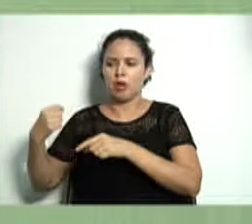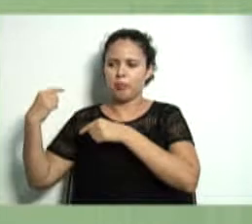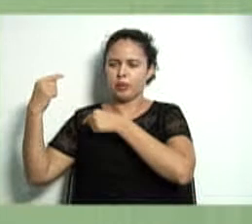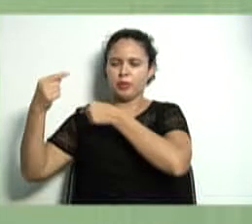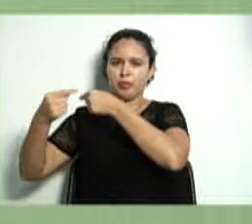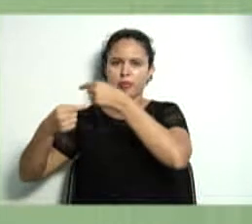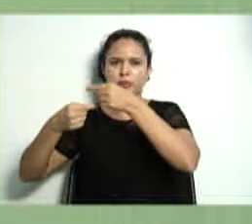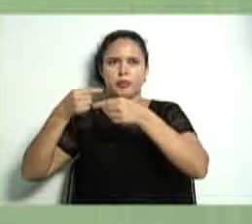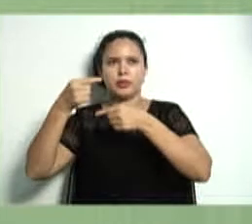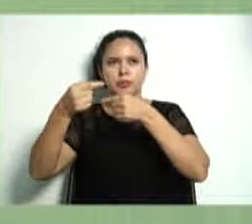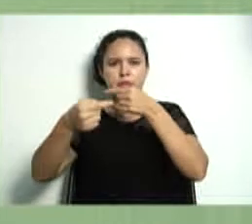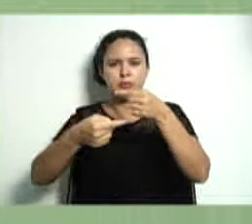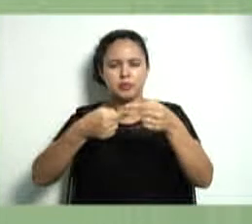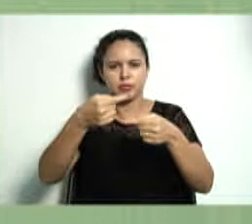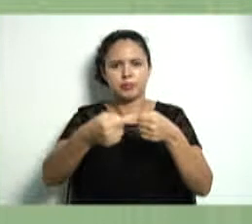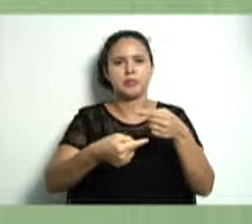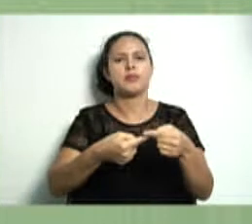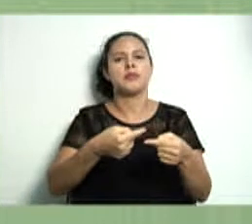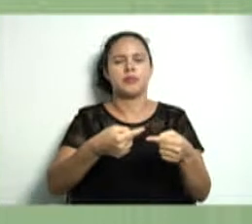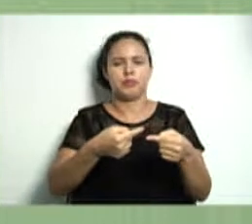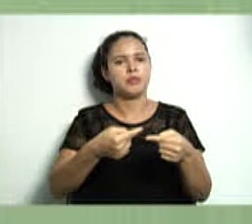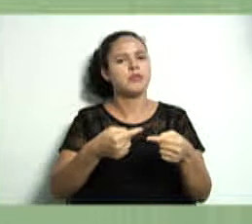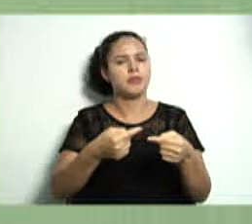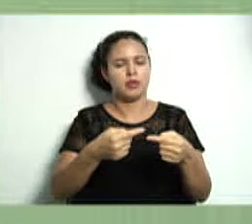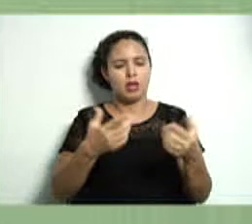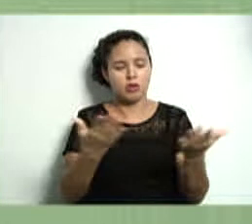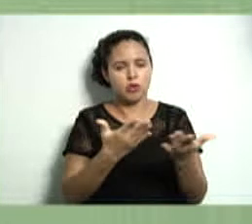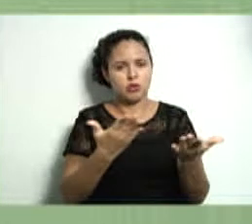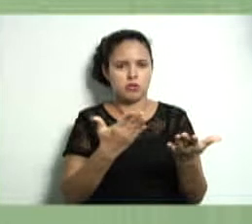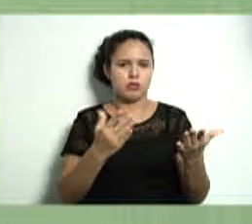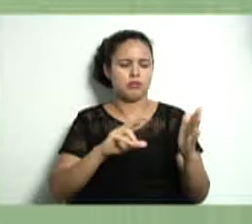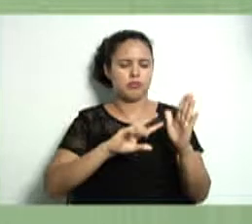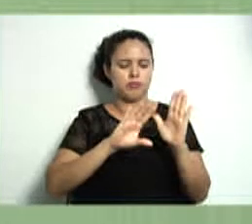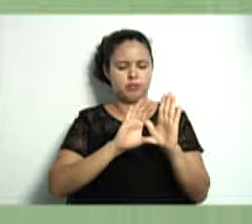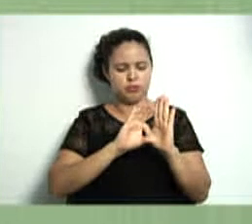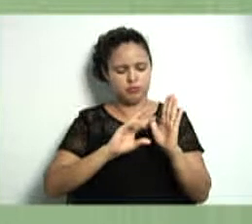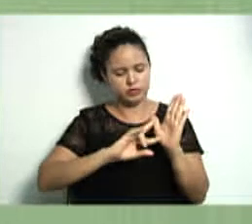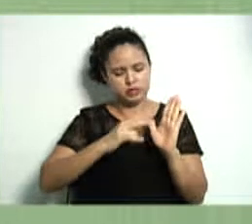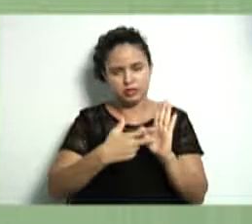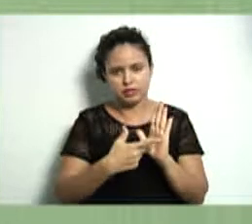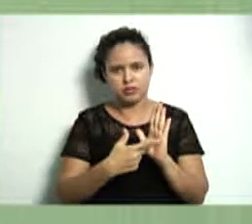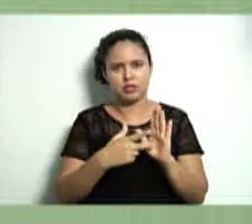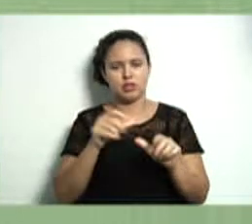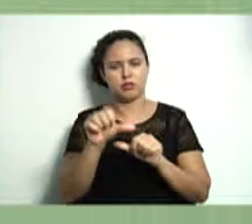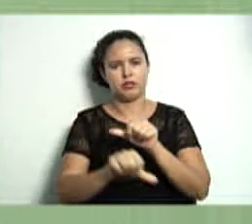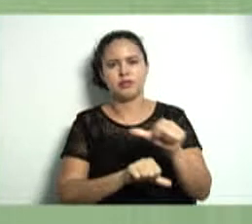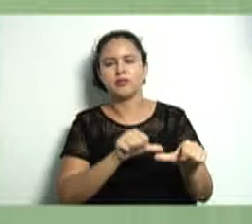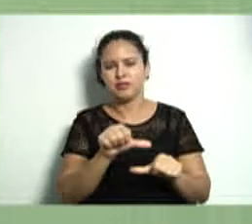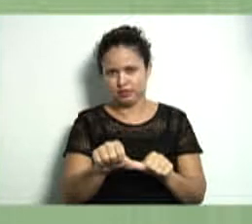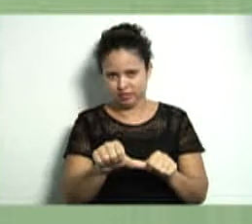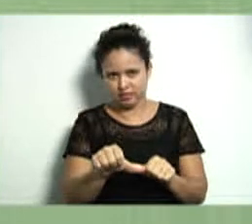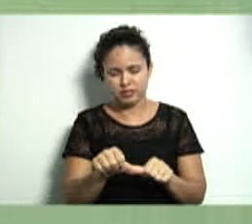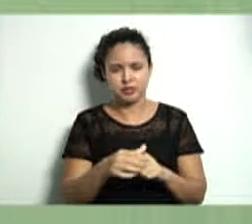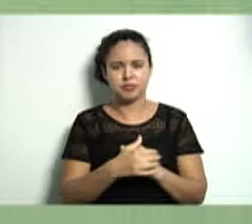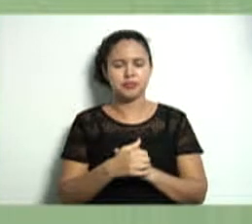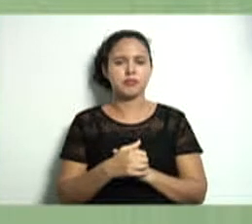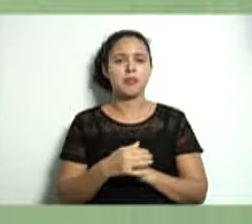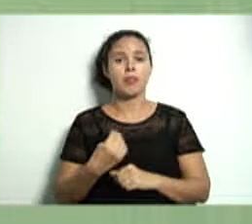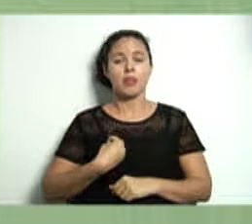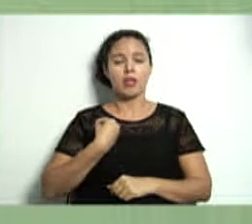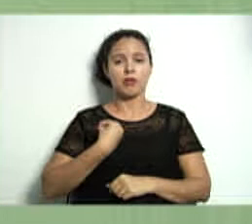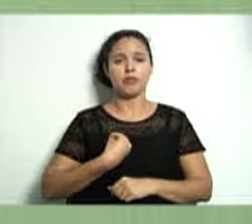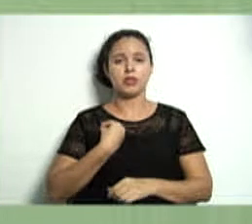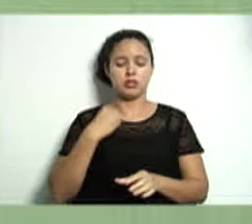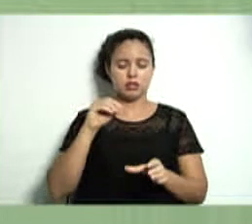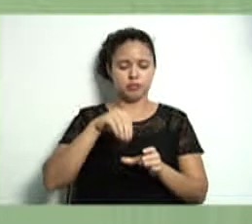que não eram socialmente importantes, como escravos, servos e pessoas que não eram da corte. A vida nessas